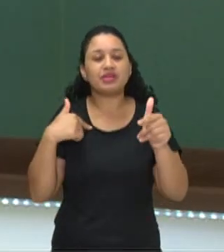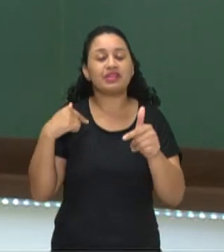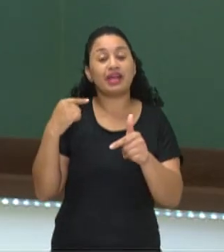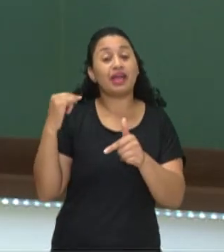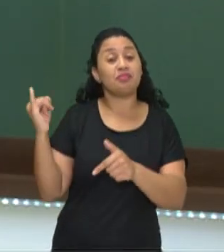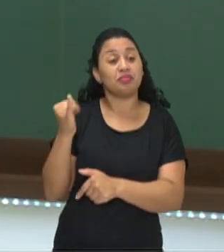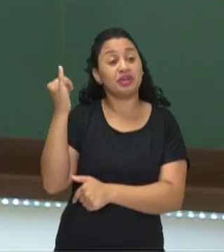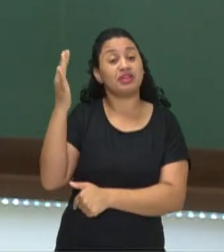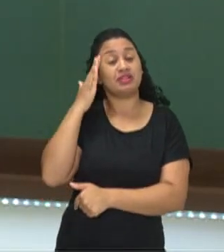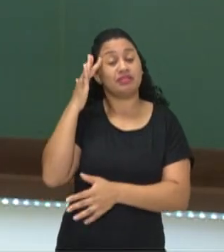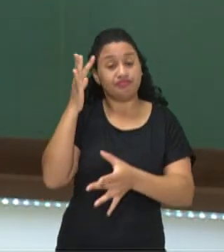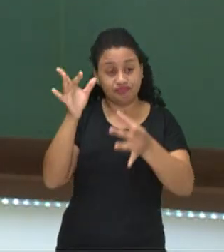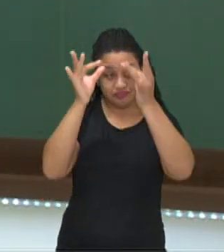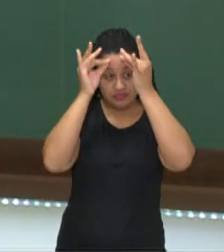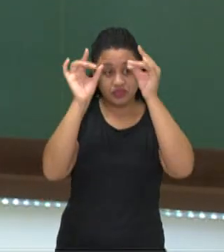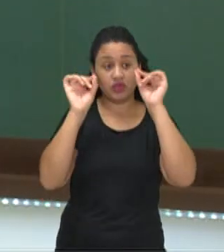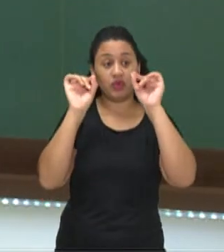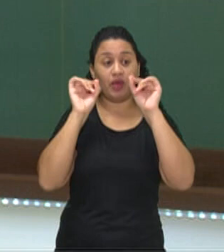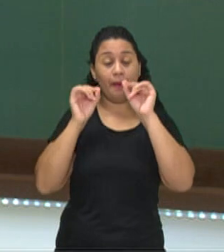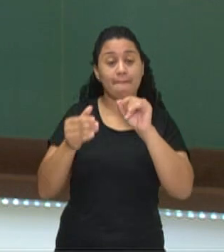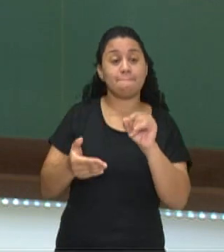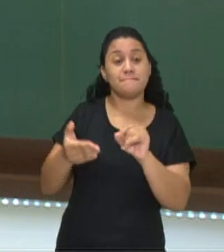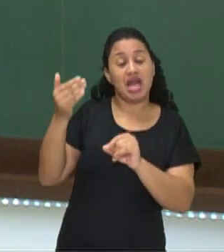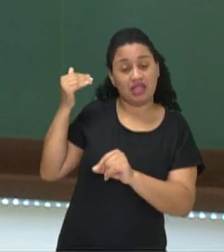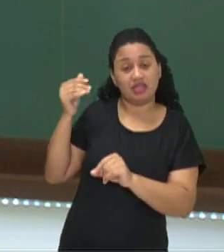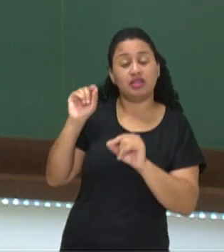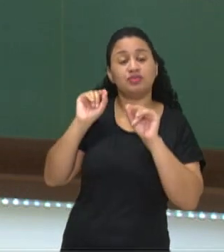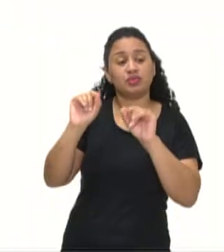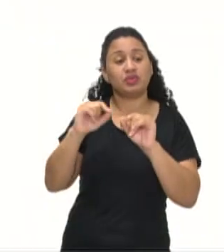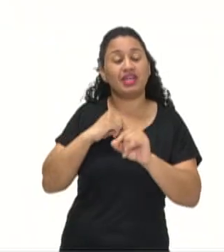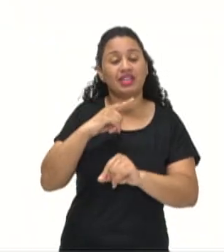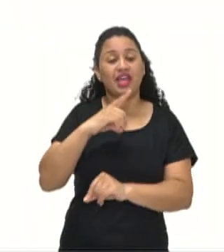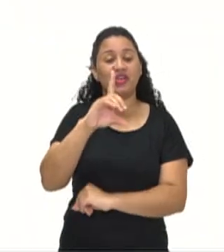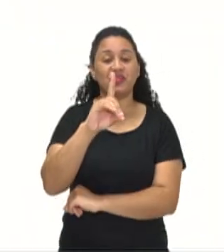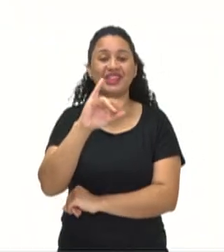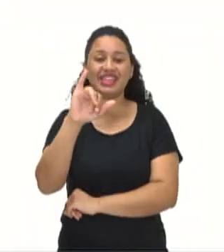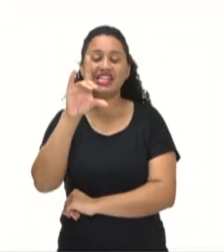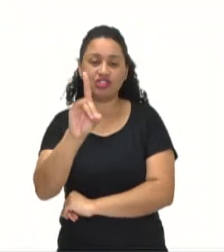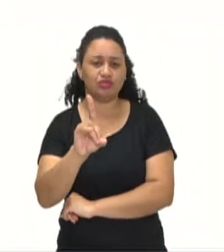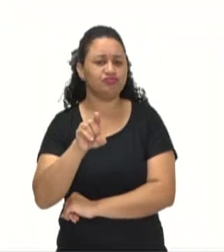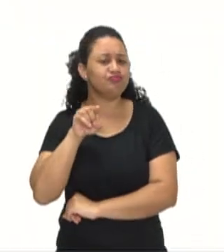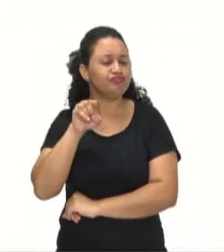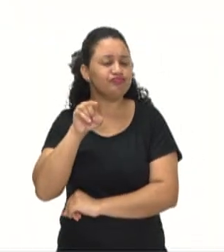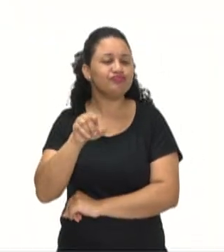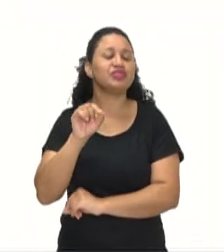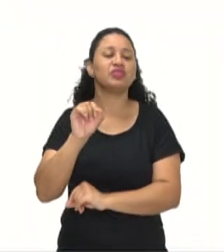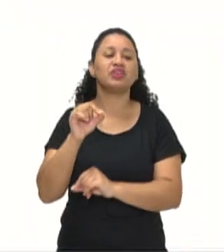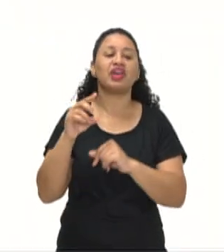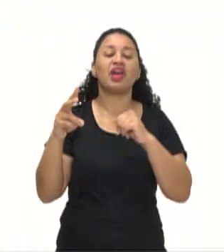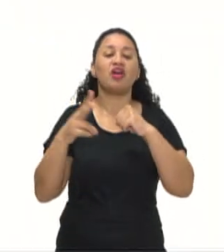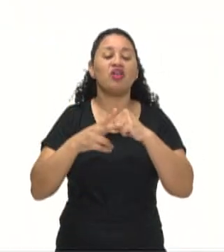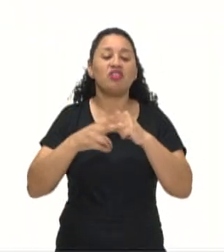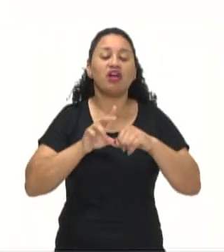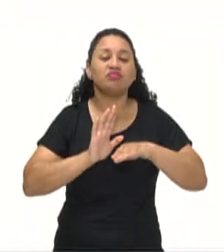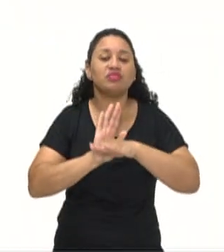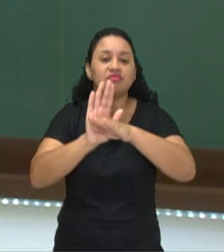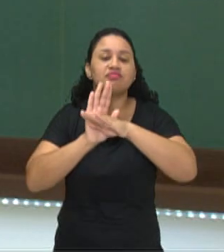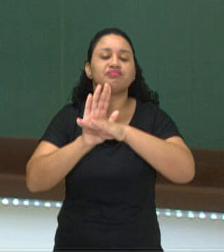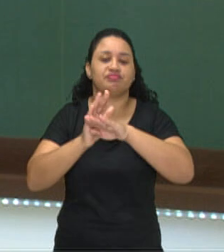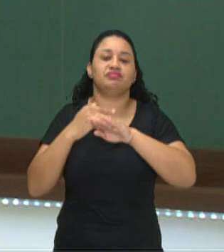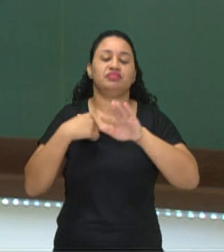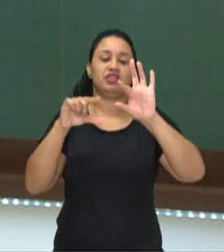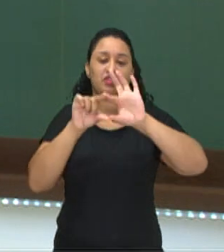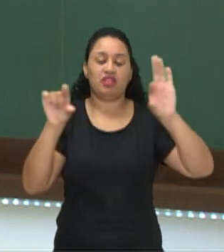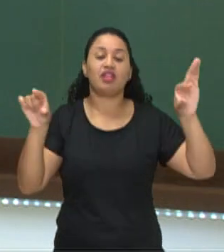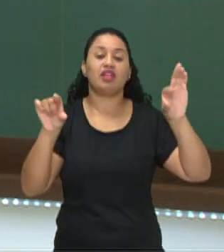ter em mente é isso daqui, olha. Quando a gente fala de passado simples, did. Esse aqui que é o verbo auxiliar que a gente utiliza